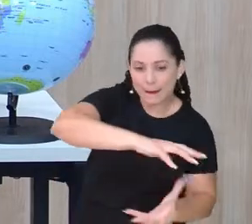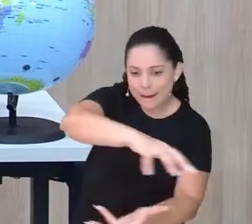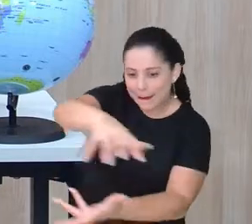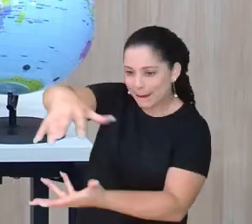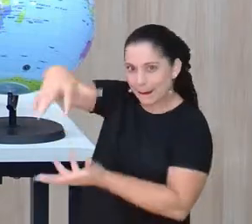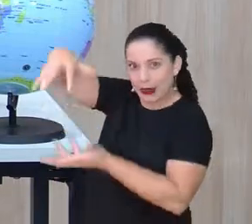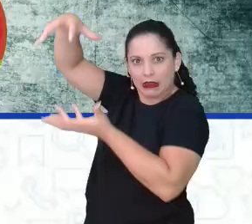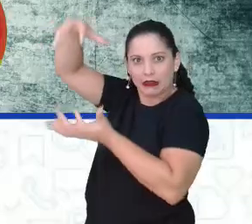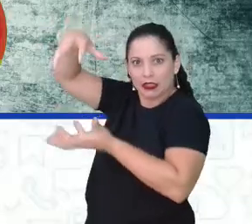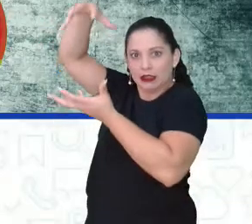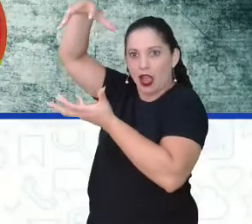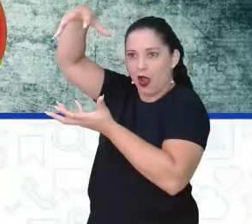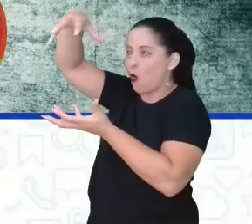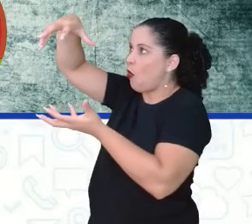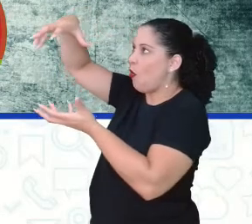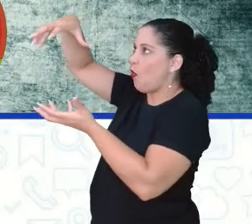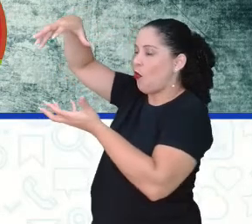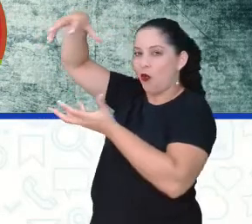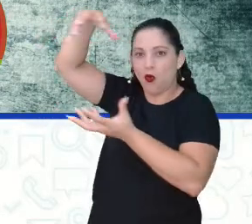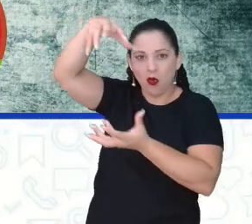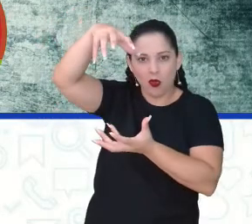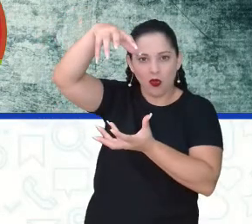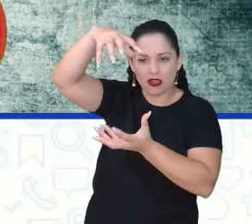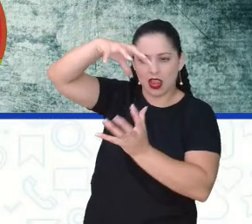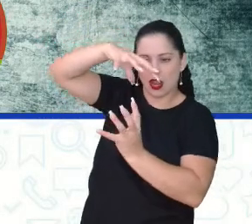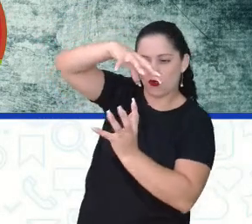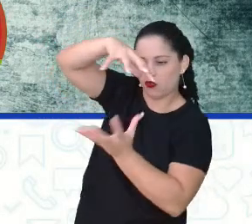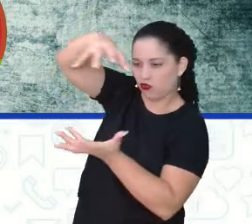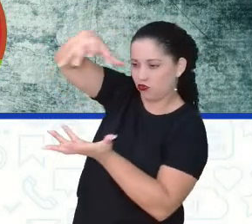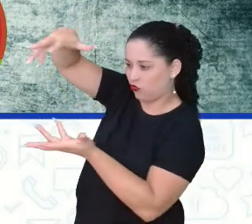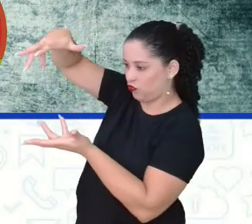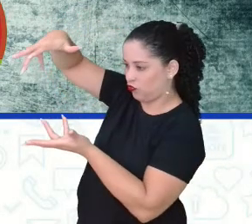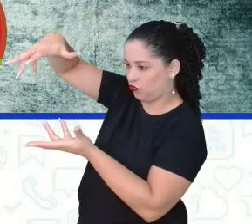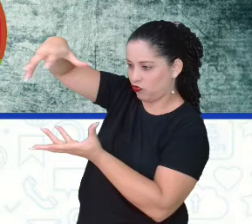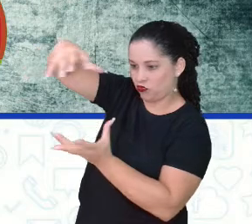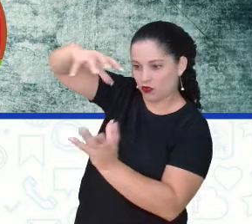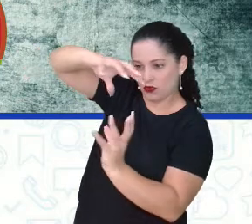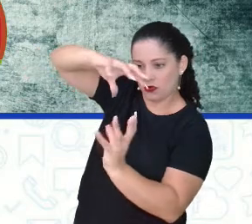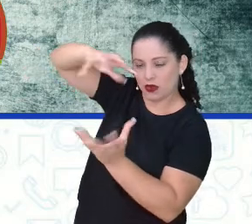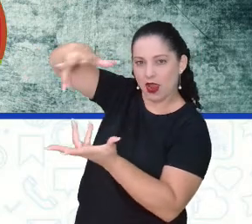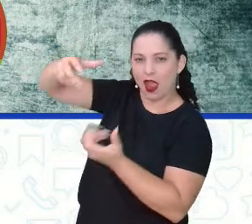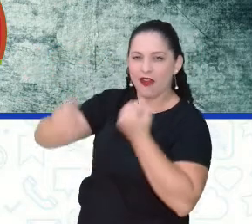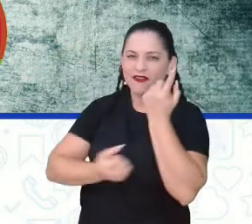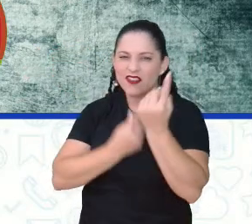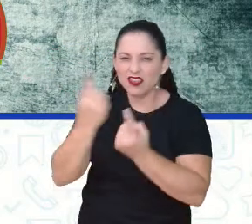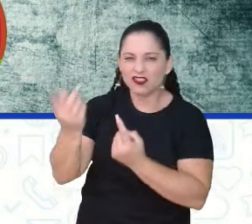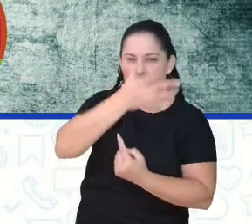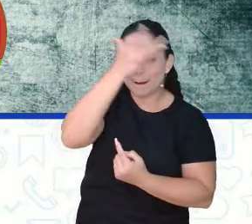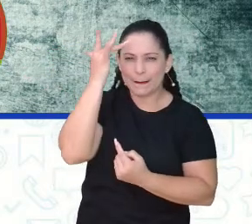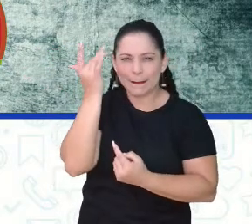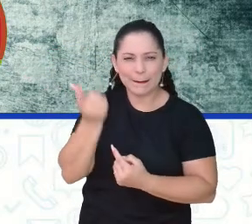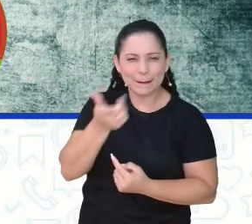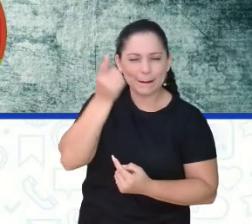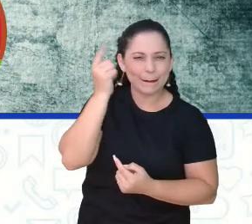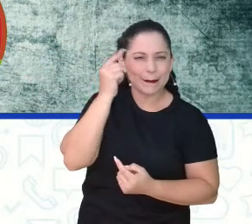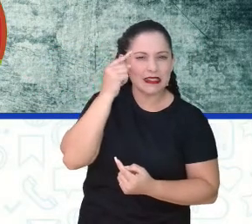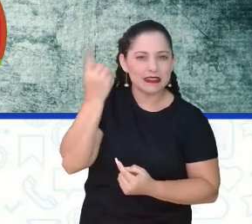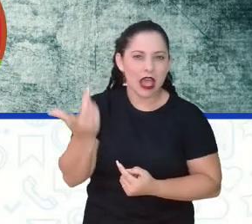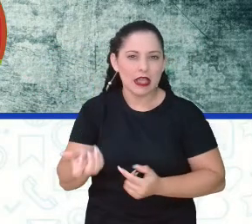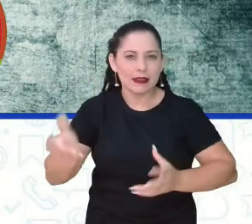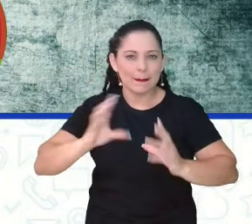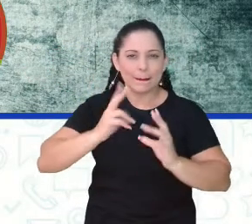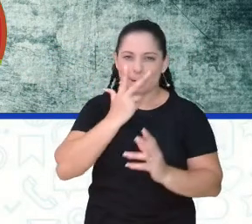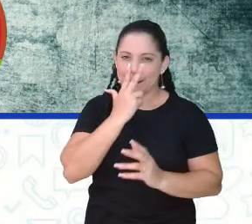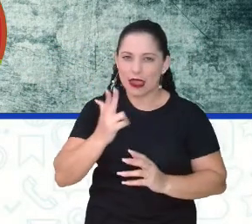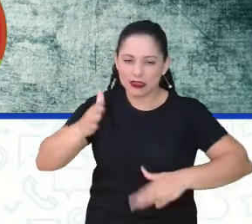Terra. Ele é geóide. Muitas vezes a gente faz um desenho como se fosse uma bola de futebol, mas a gente percebe que ele